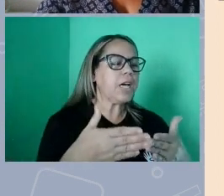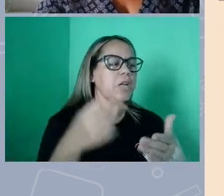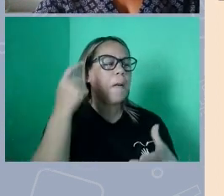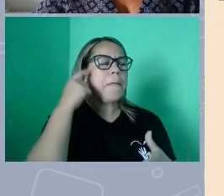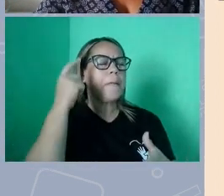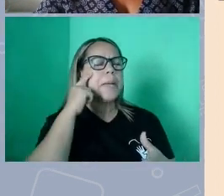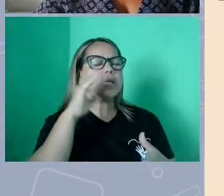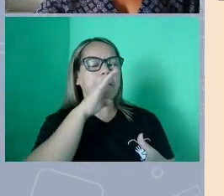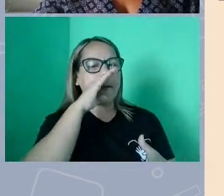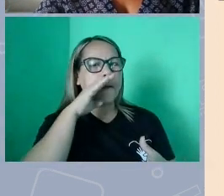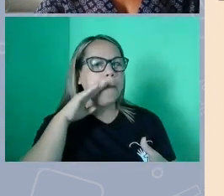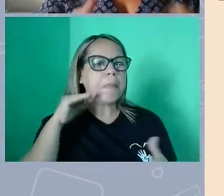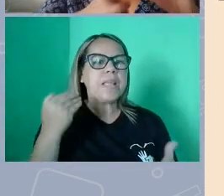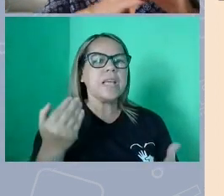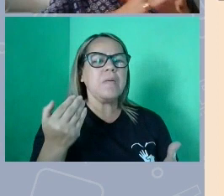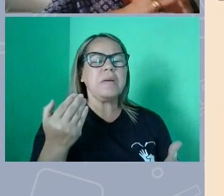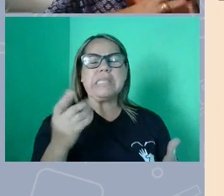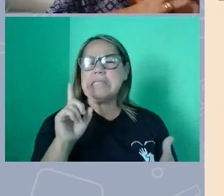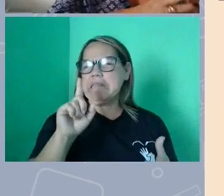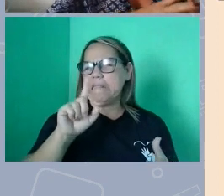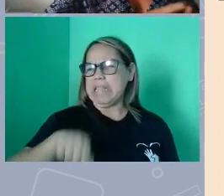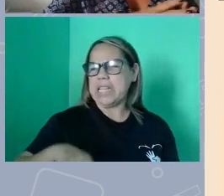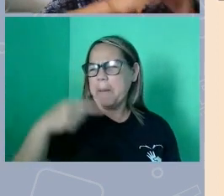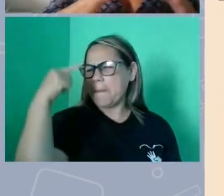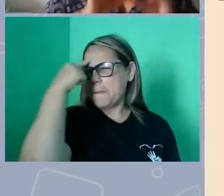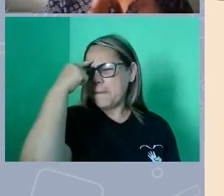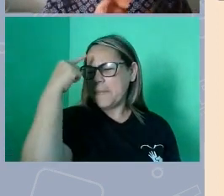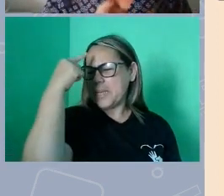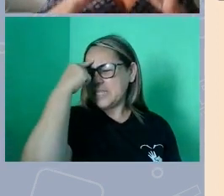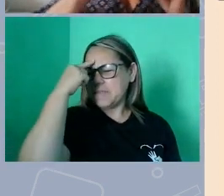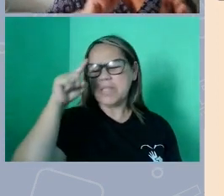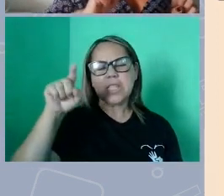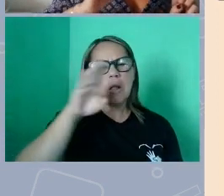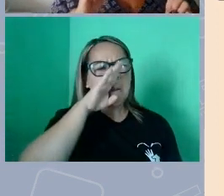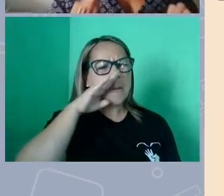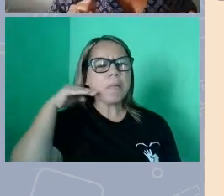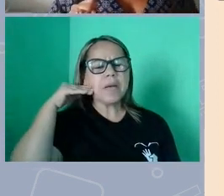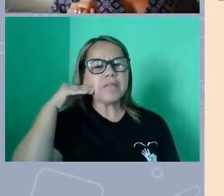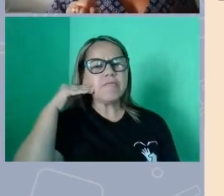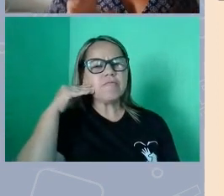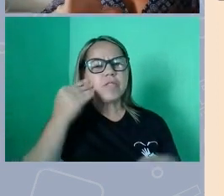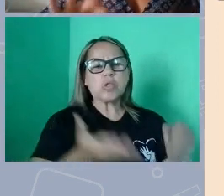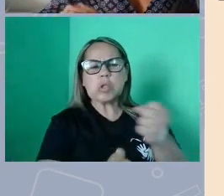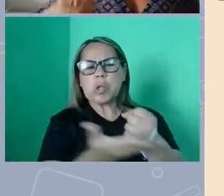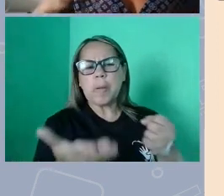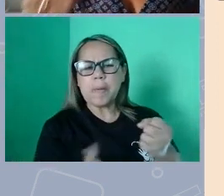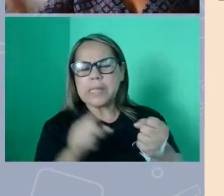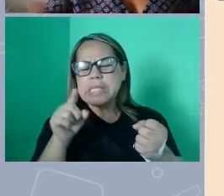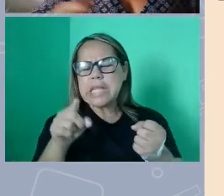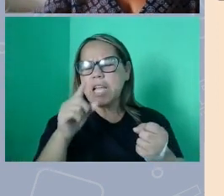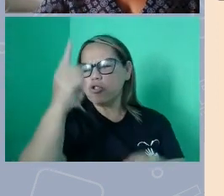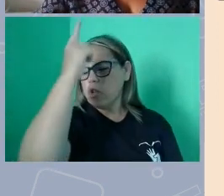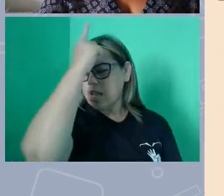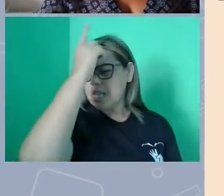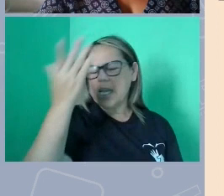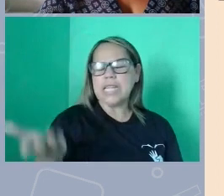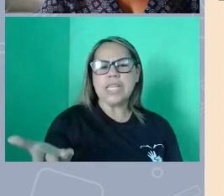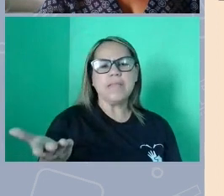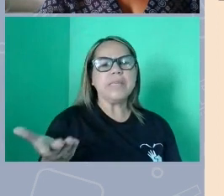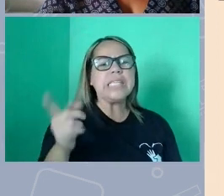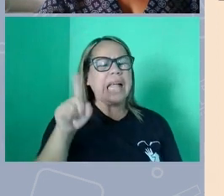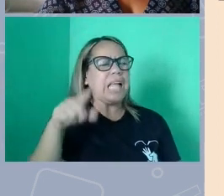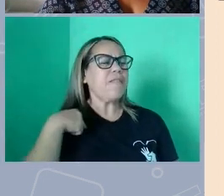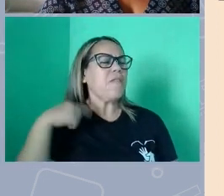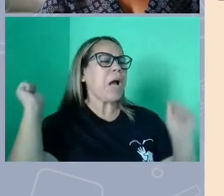Marx então será que o pensamento marxista ele embasou a escola alemã será que ele foi